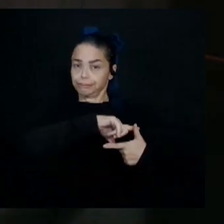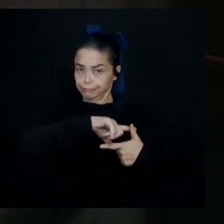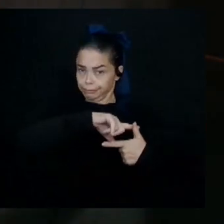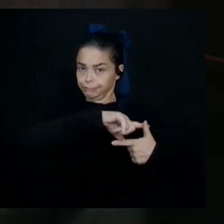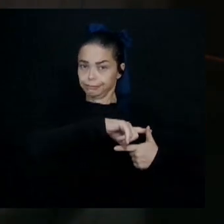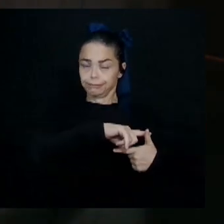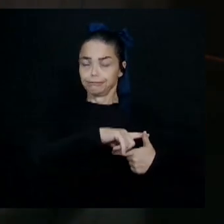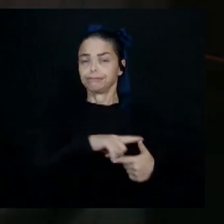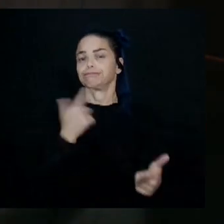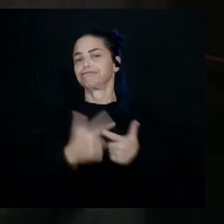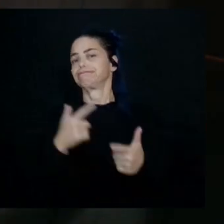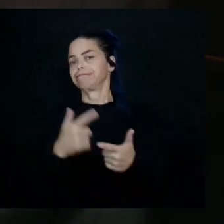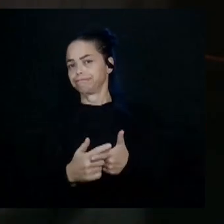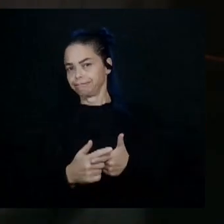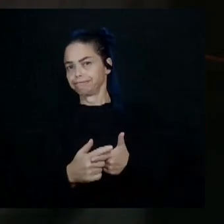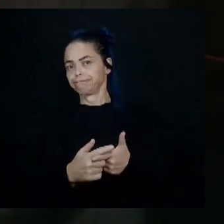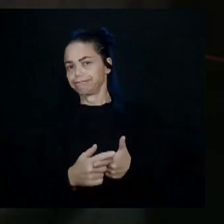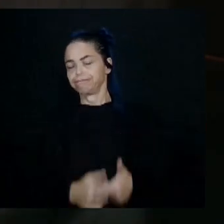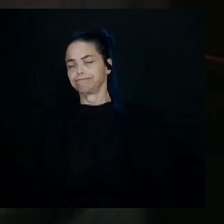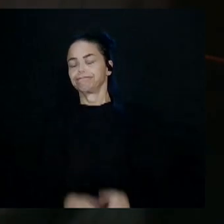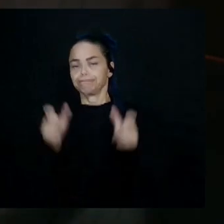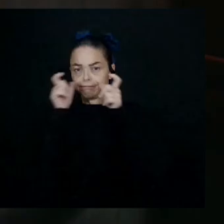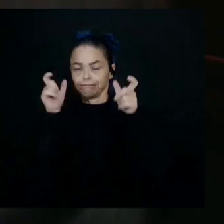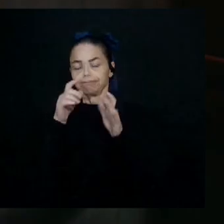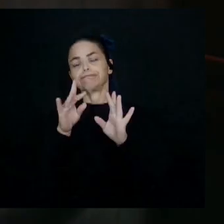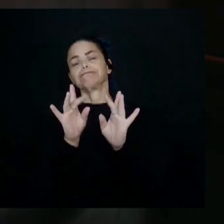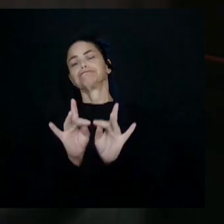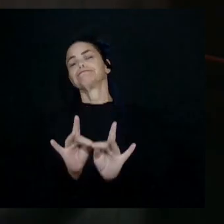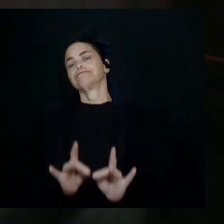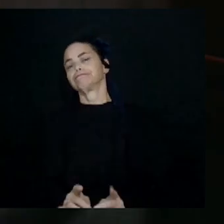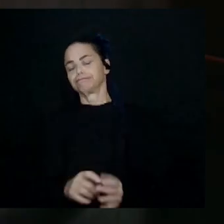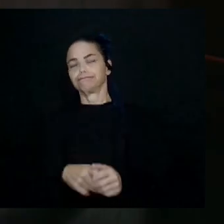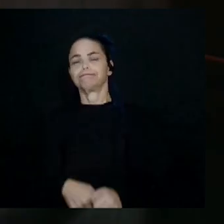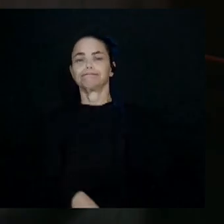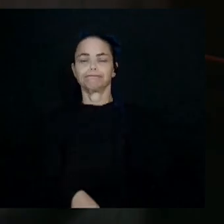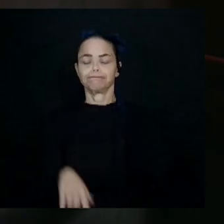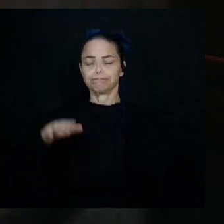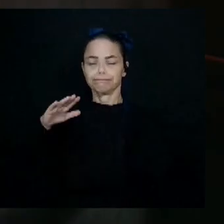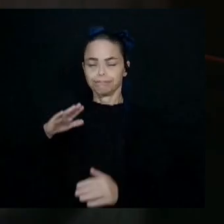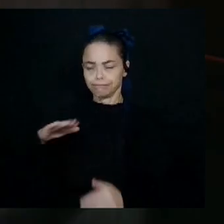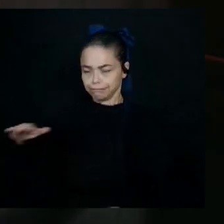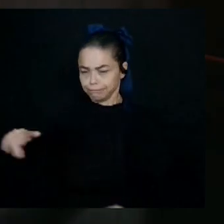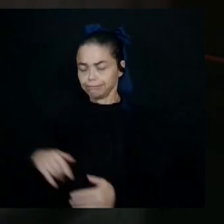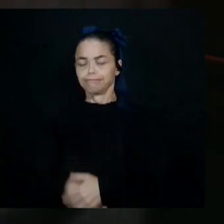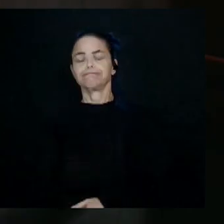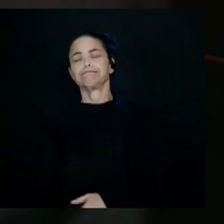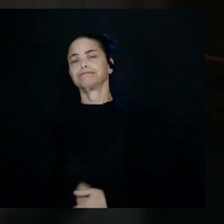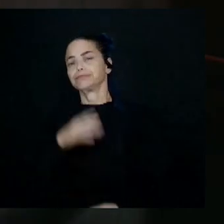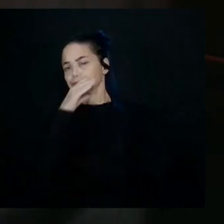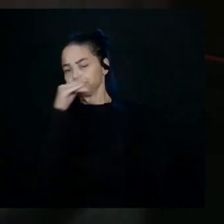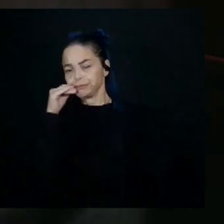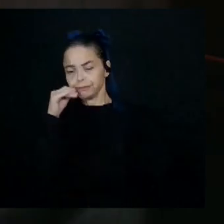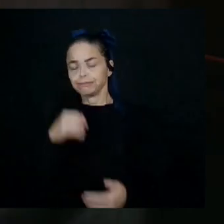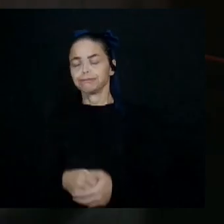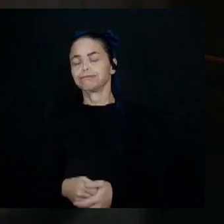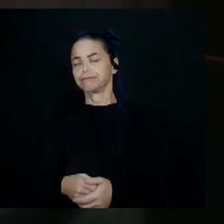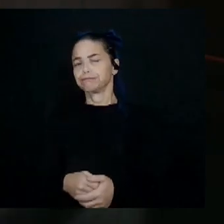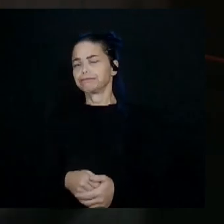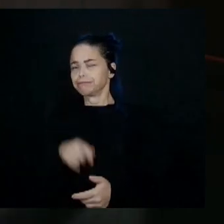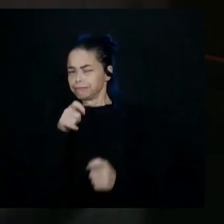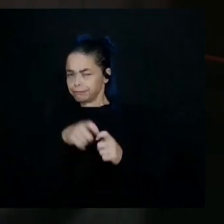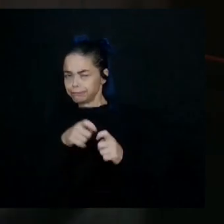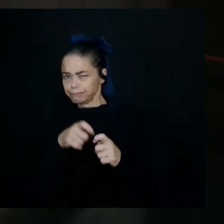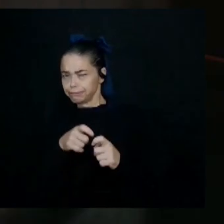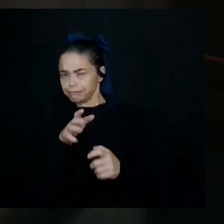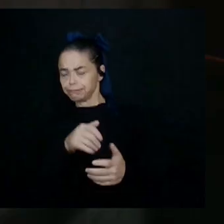gente precisa estar atento aos detalhes da nossa criança, dos nossos adolescentes. Agora, doutora, o que está